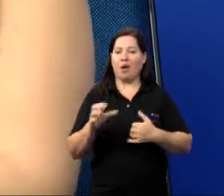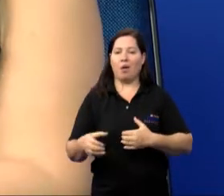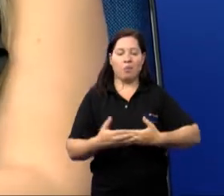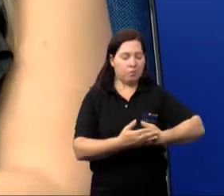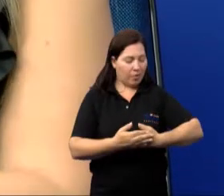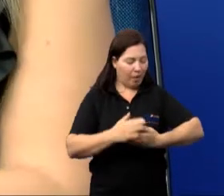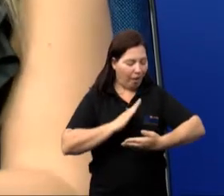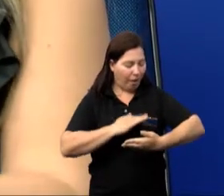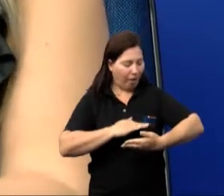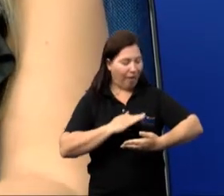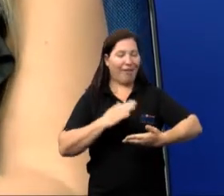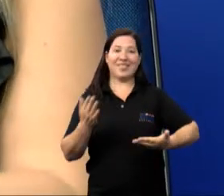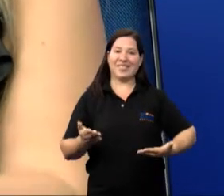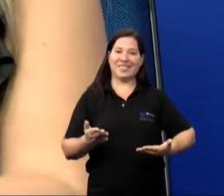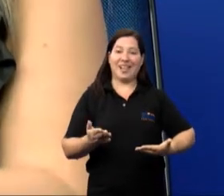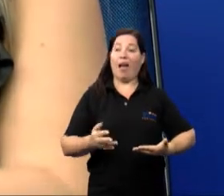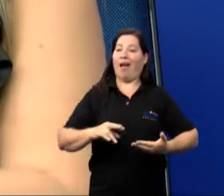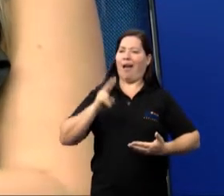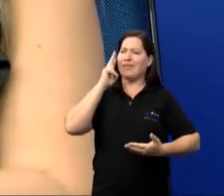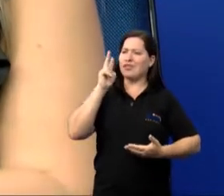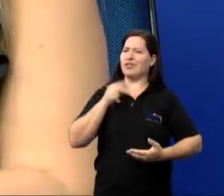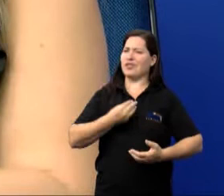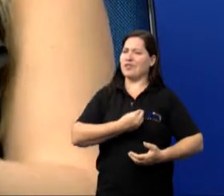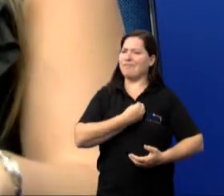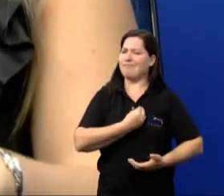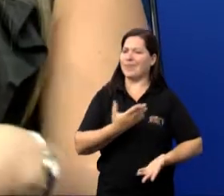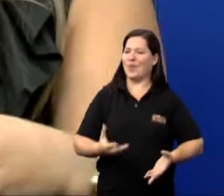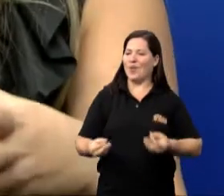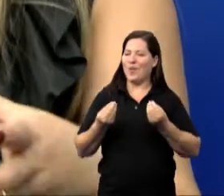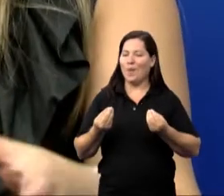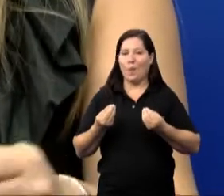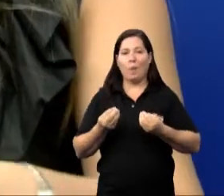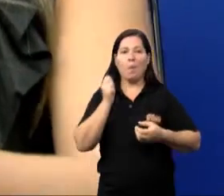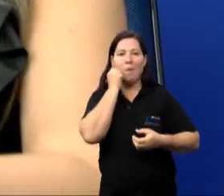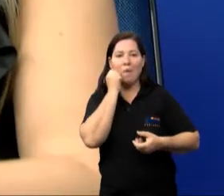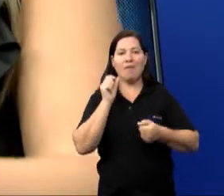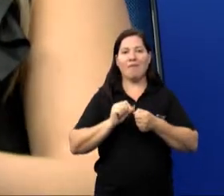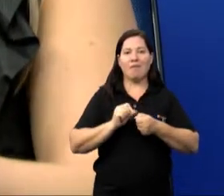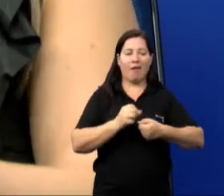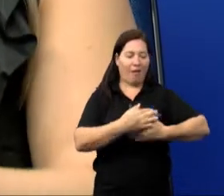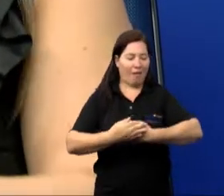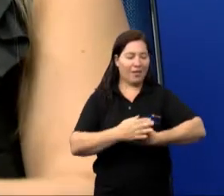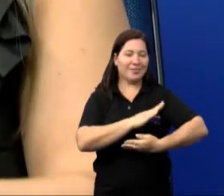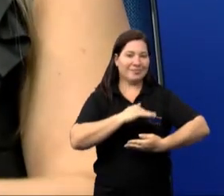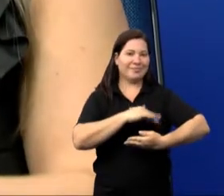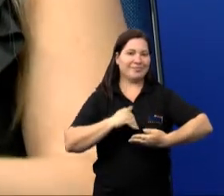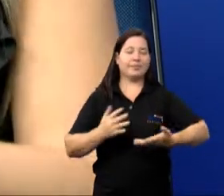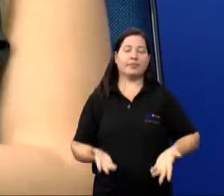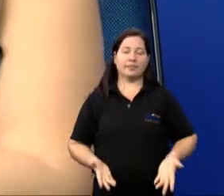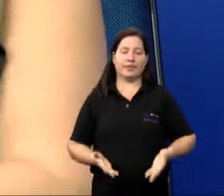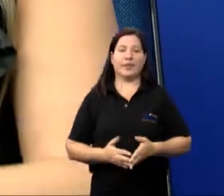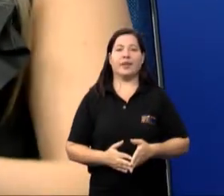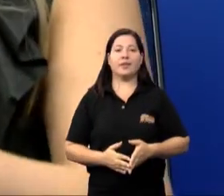reproduzindo uma situação em que provavelmente ela viu ou vivencia. Se eu levo ela no museu ou na biblioteca, ela reproduz que ela foi visitar